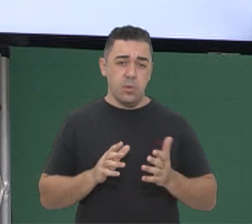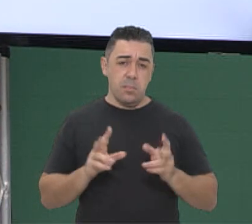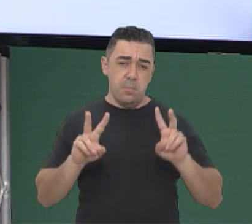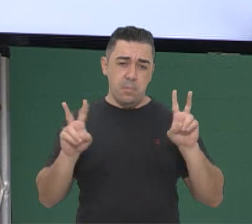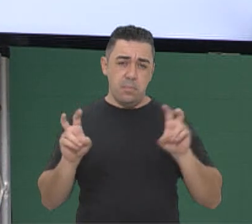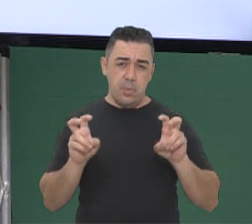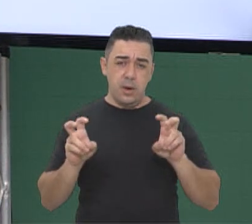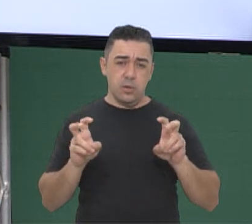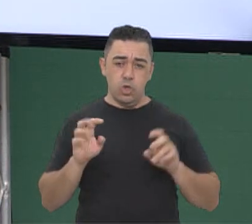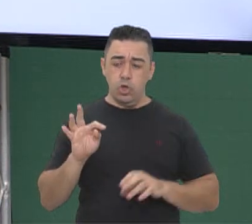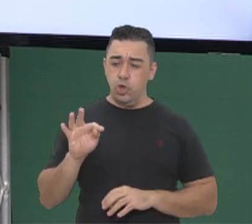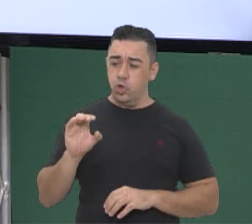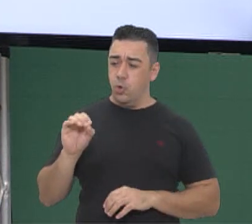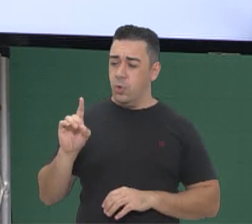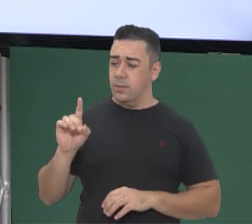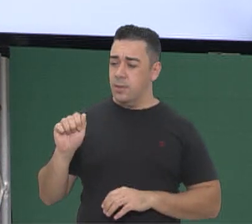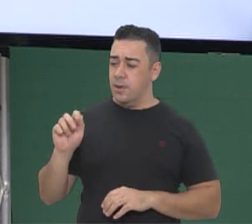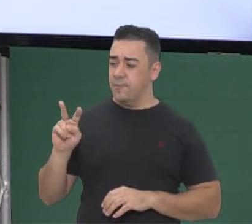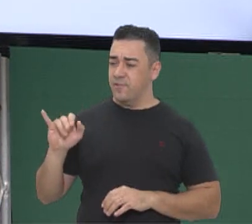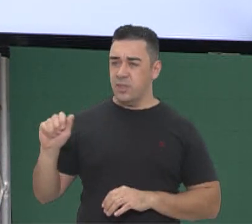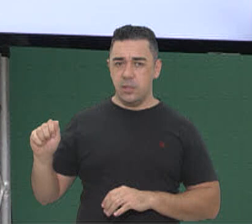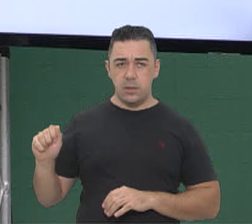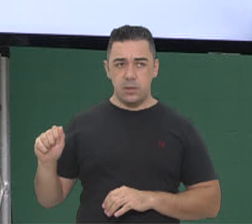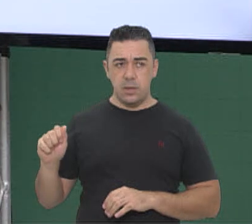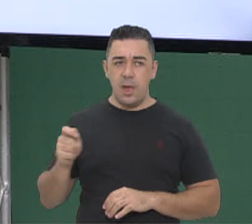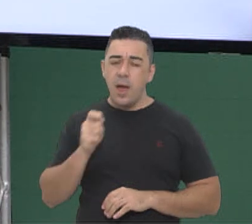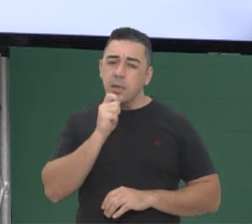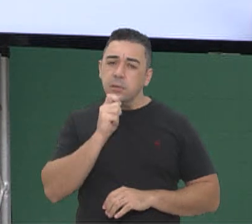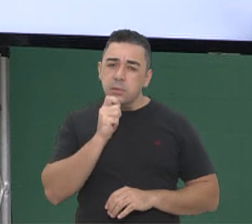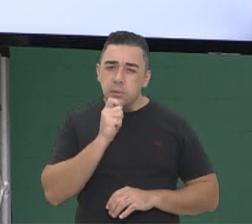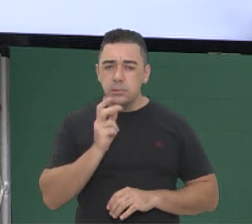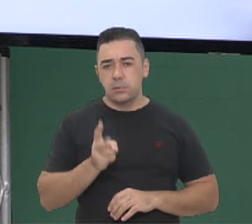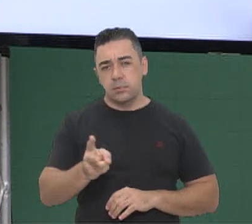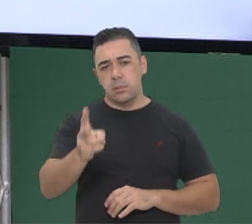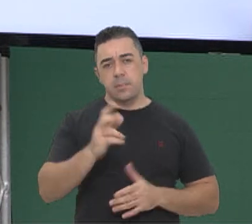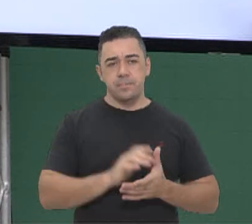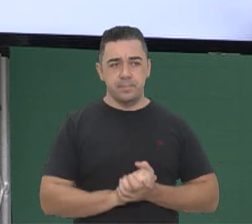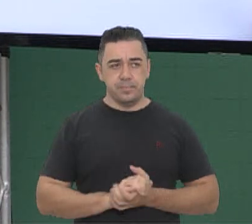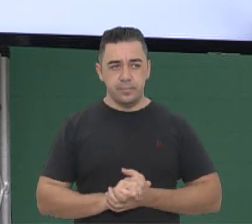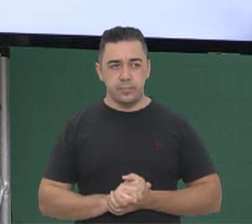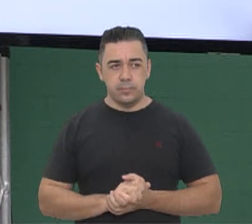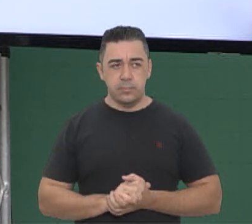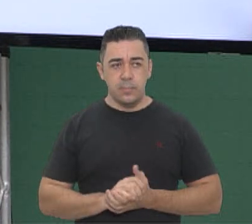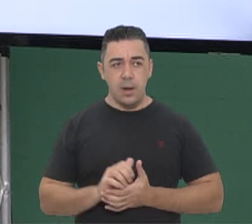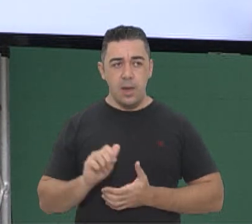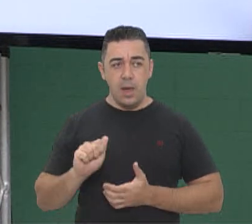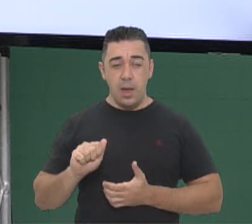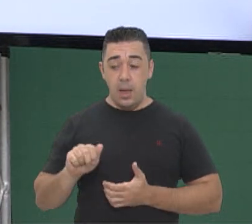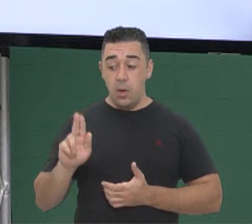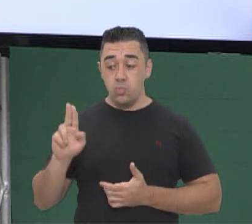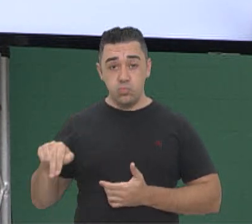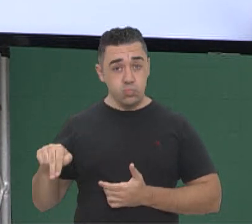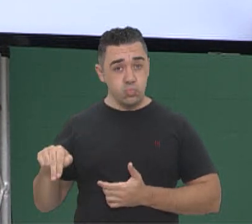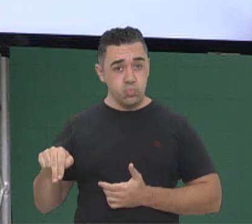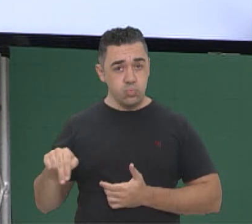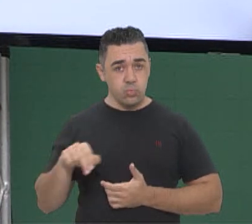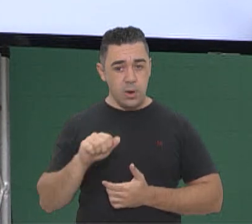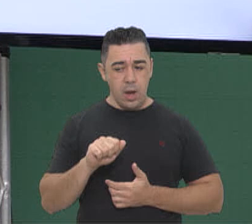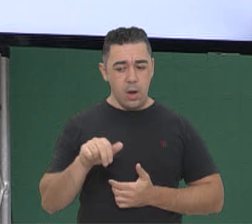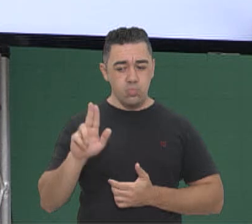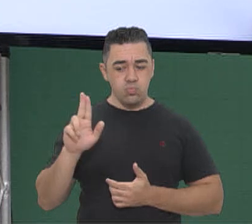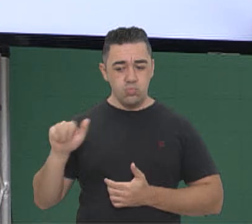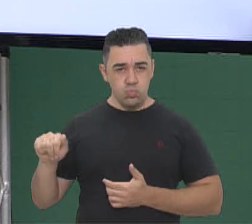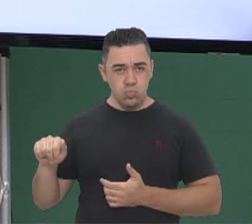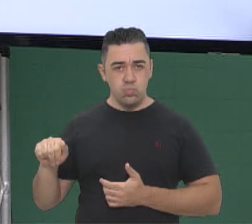língua espanhola, ainda. E o A1, ó, diferente o A1 acentuado do que não leva